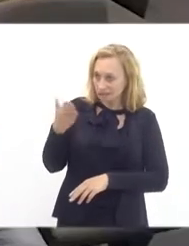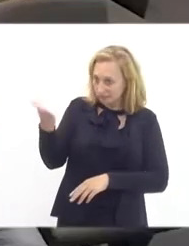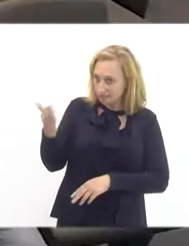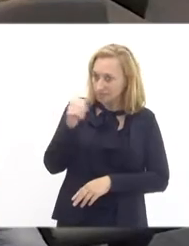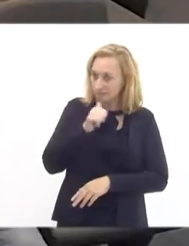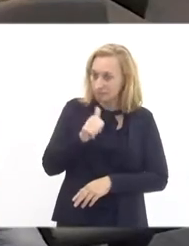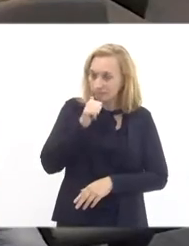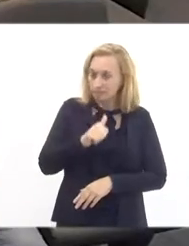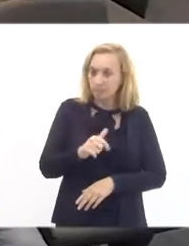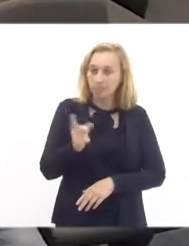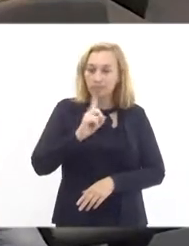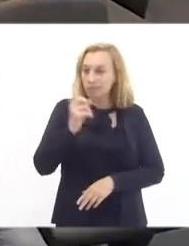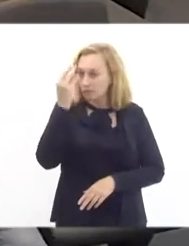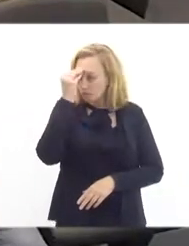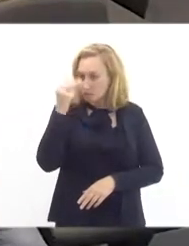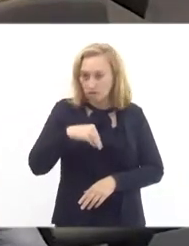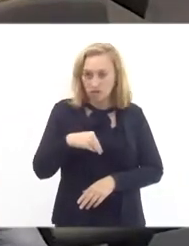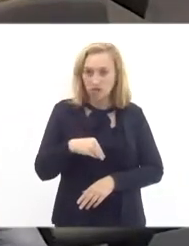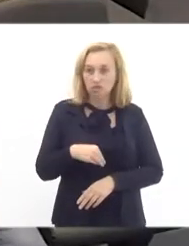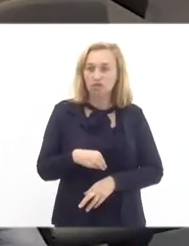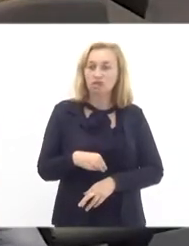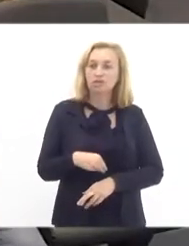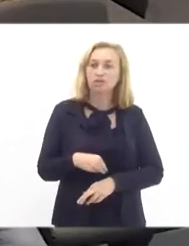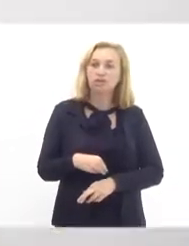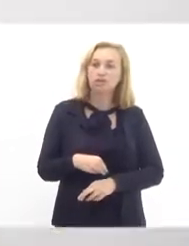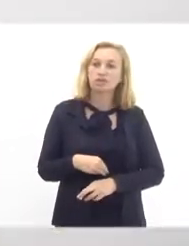Ela, além de não desistir,